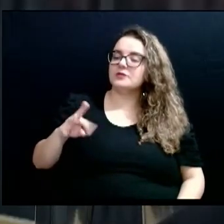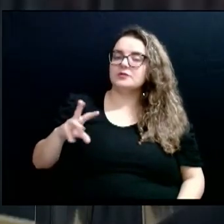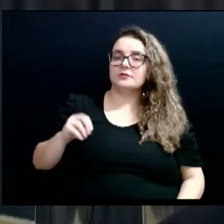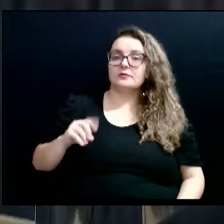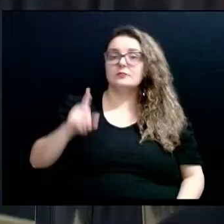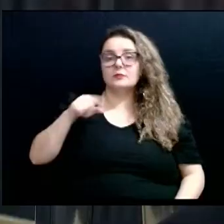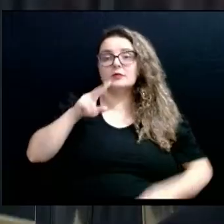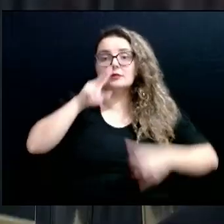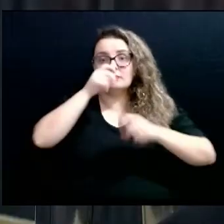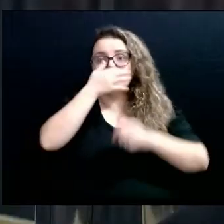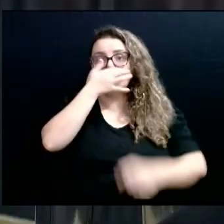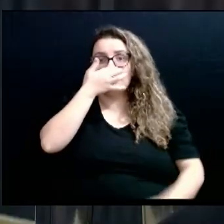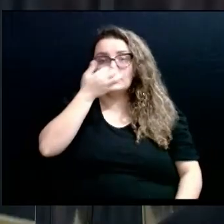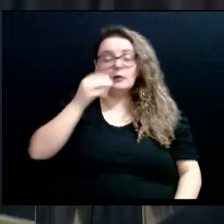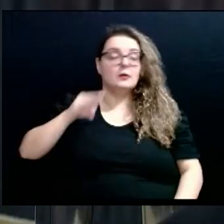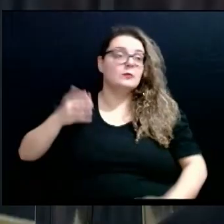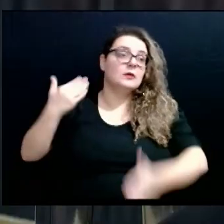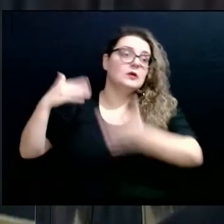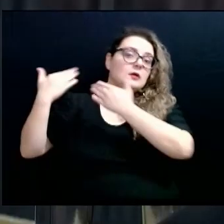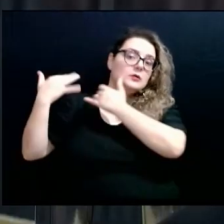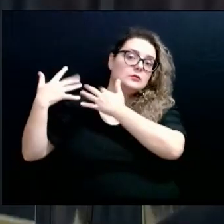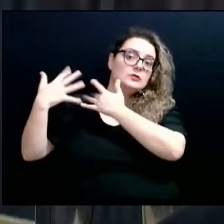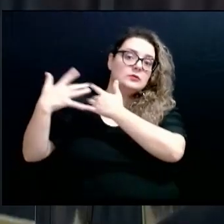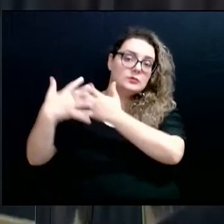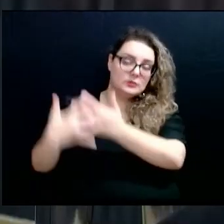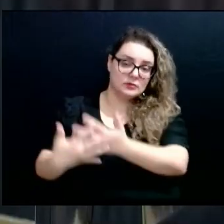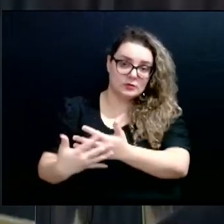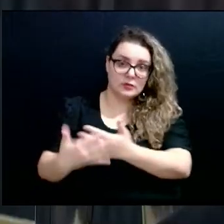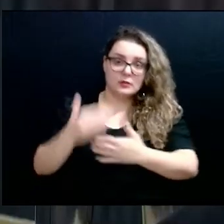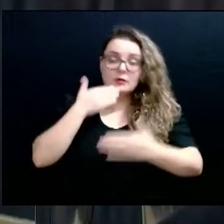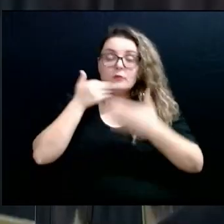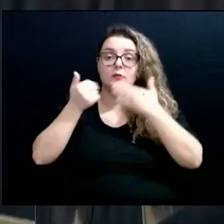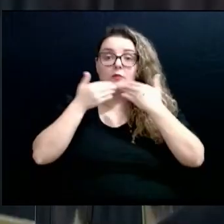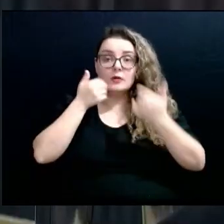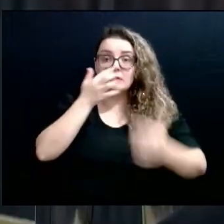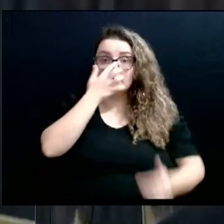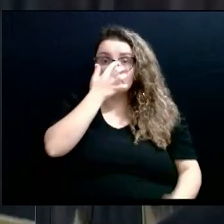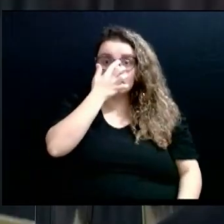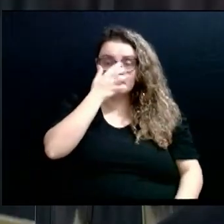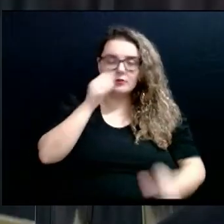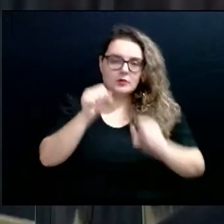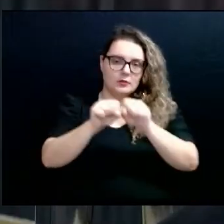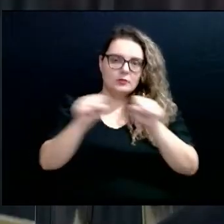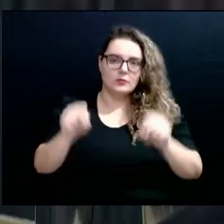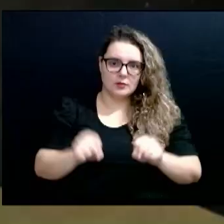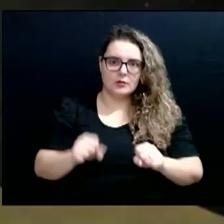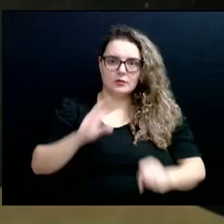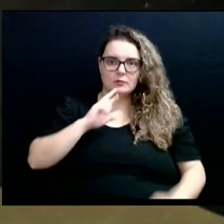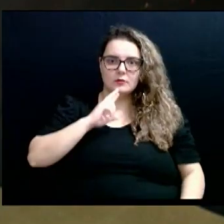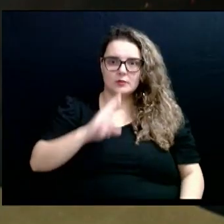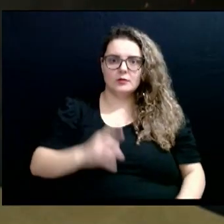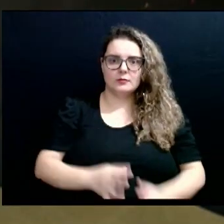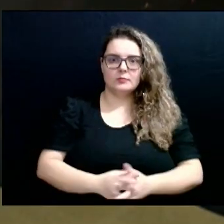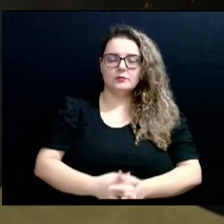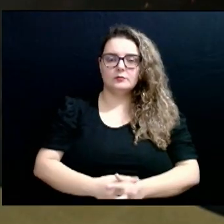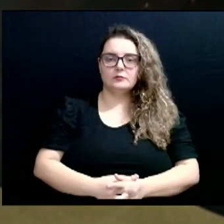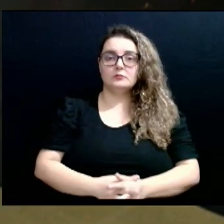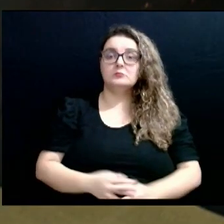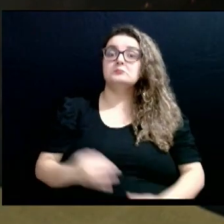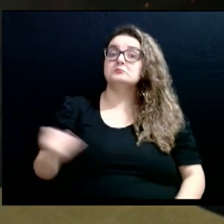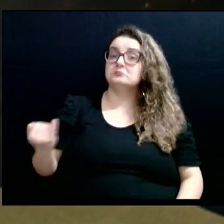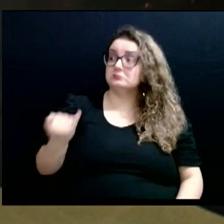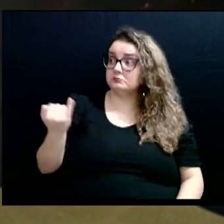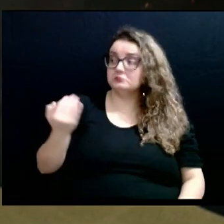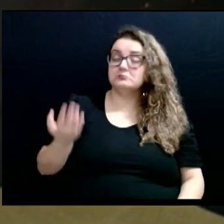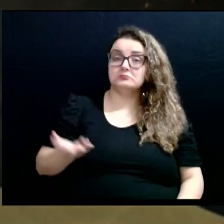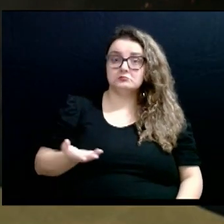de anos para aperfeiçoar esse sistema de resposta, né? Interessante, né?